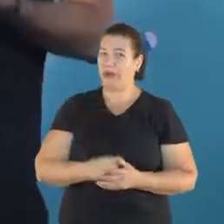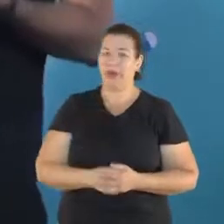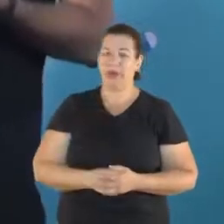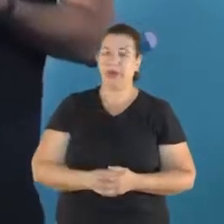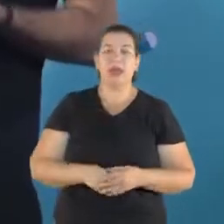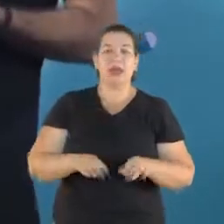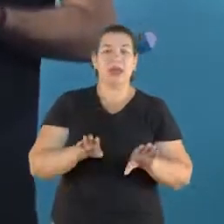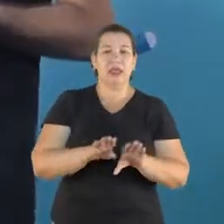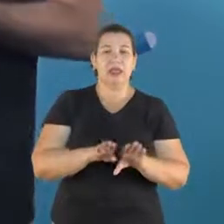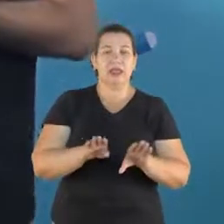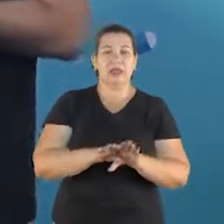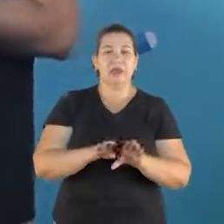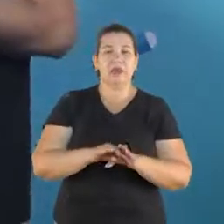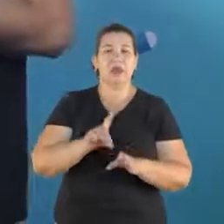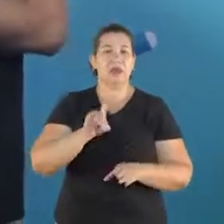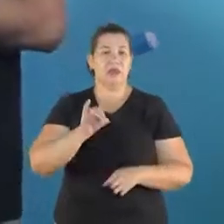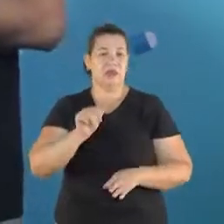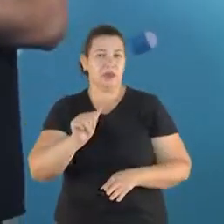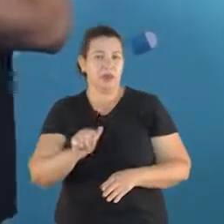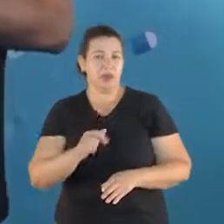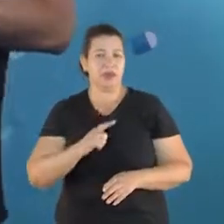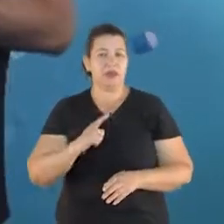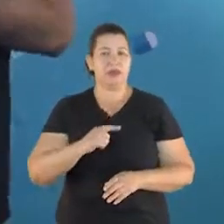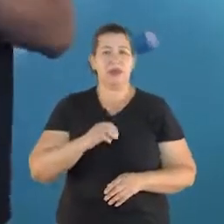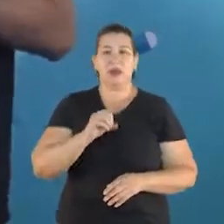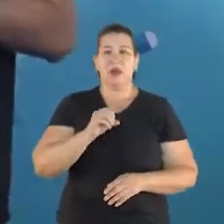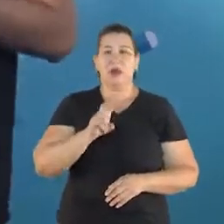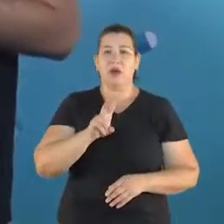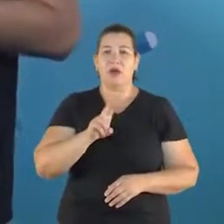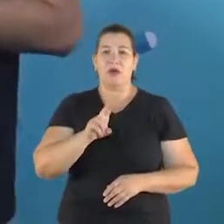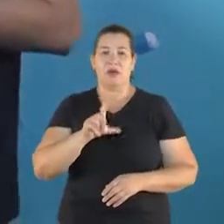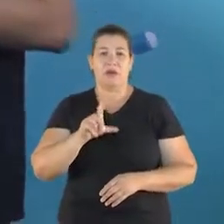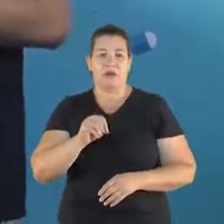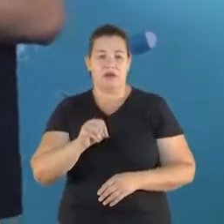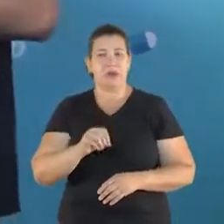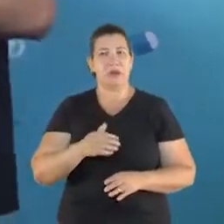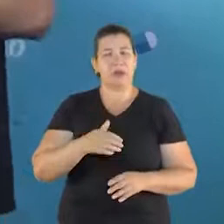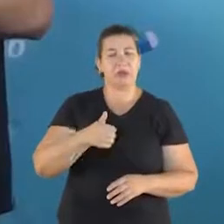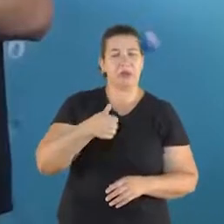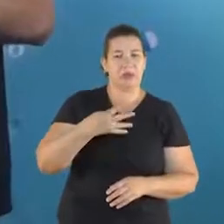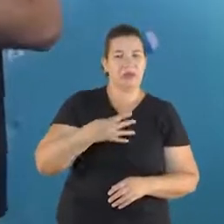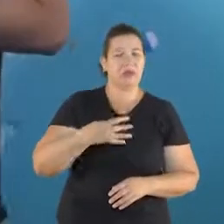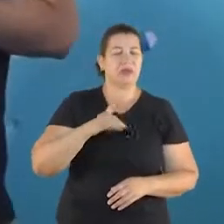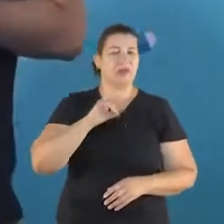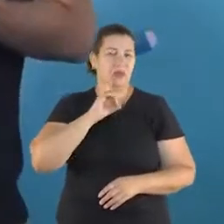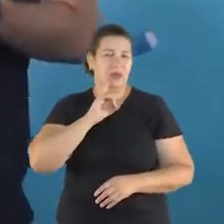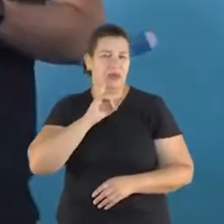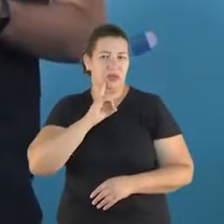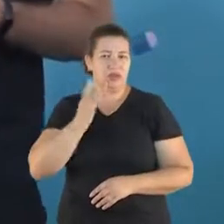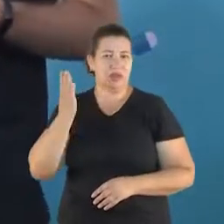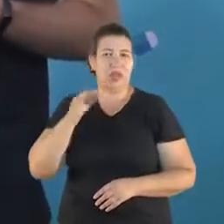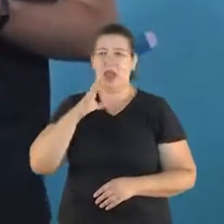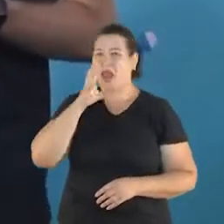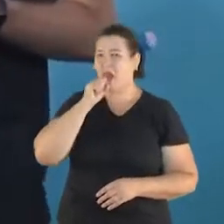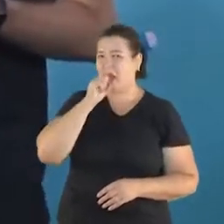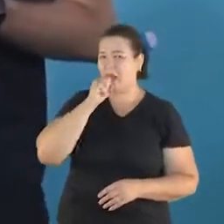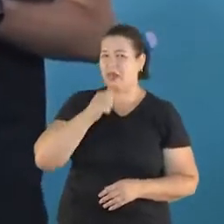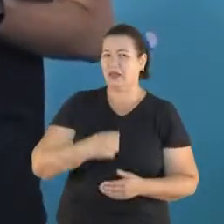vai definir também o dia em que vai ser liberado o óvulo, que é por volta do 14º dia, como vocês veem aqui na cor